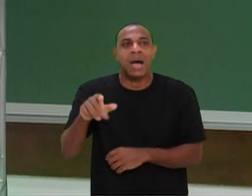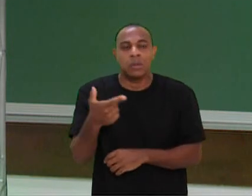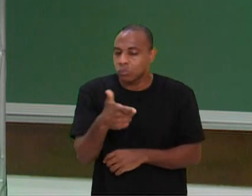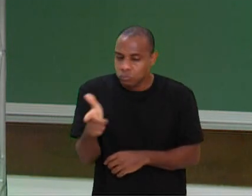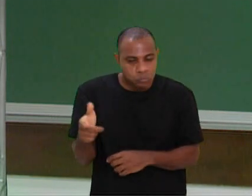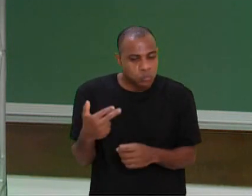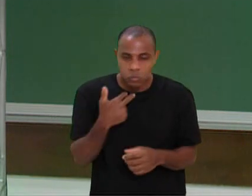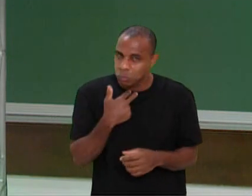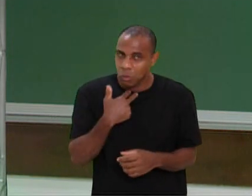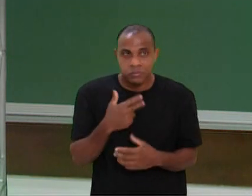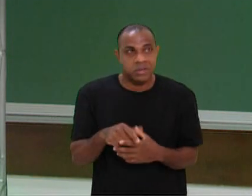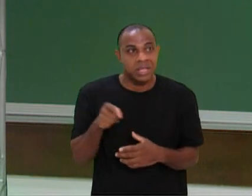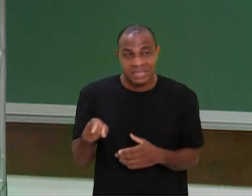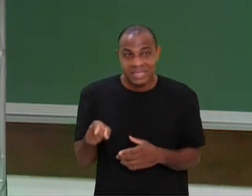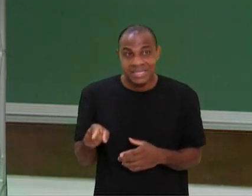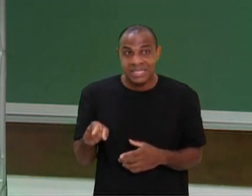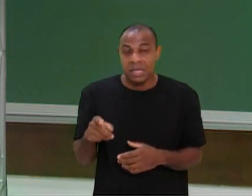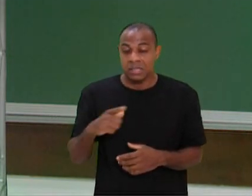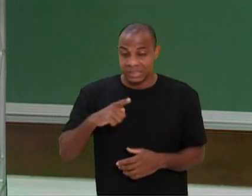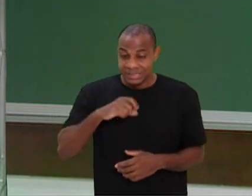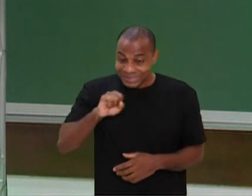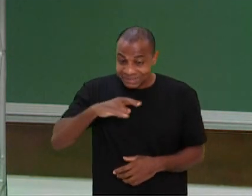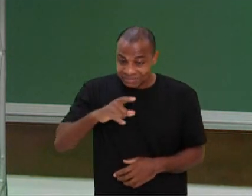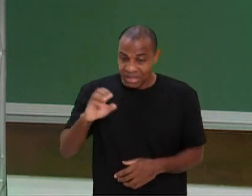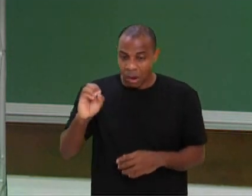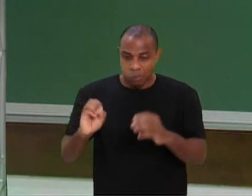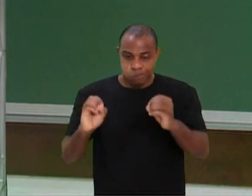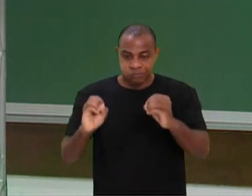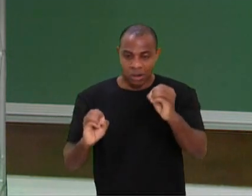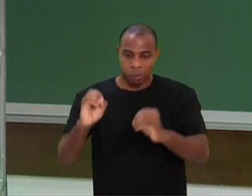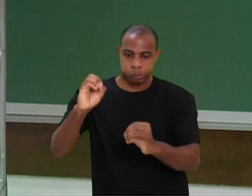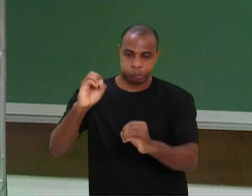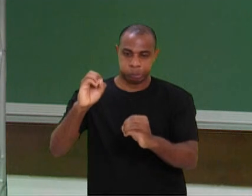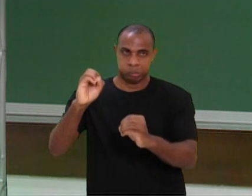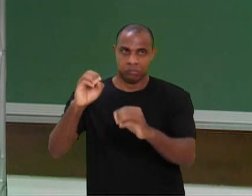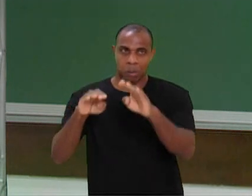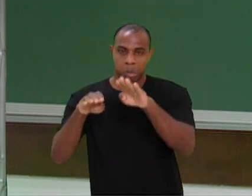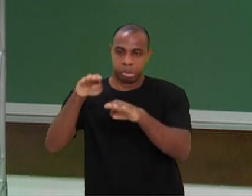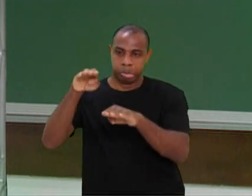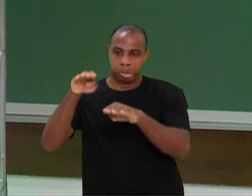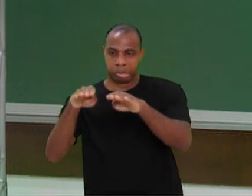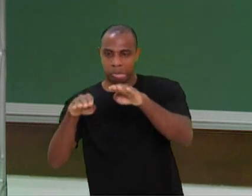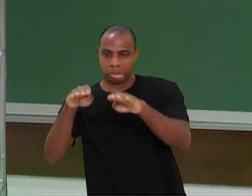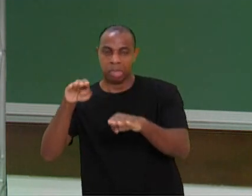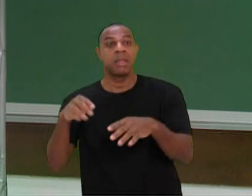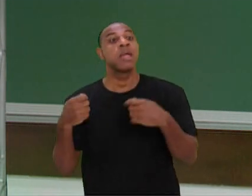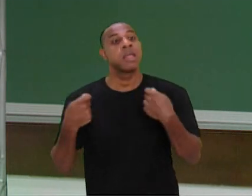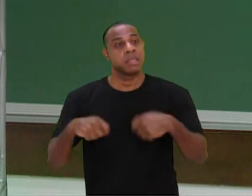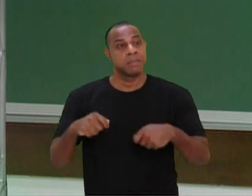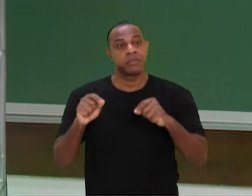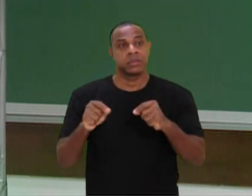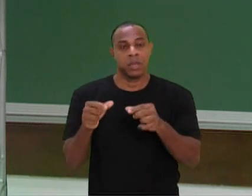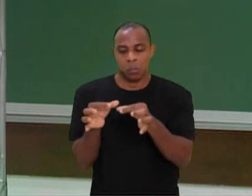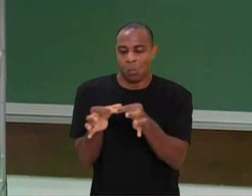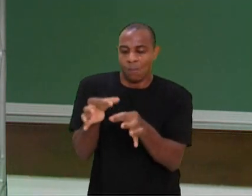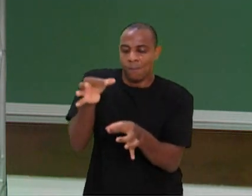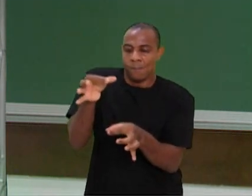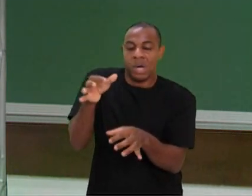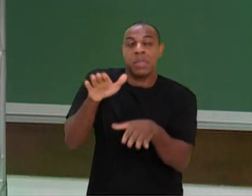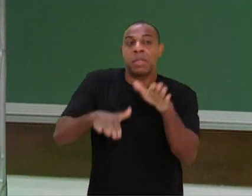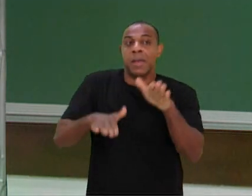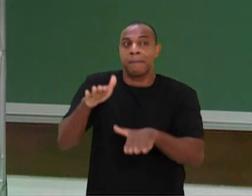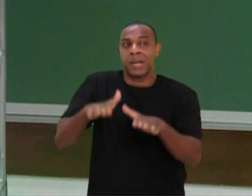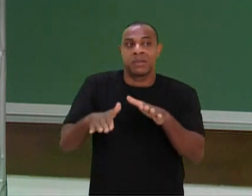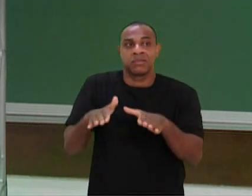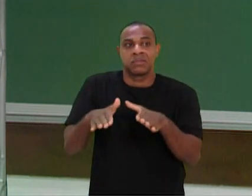na verdade, um desalinhamento nessa lâmina d'água, certo? E ela vai depender da espessura da boca ali, ou seja, você pode